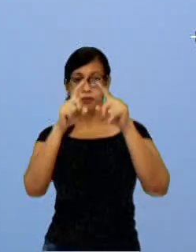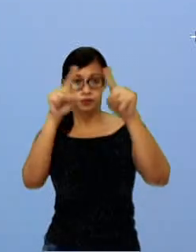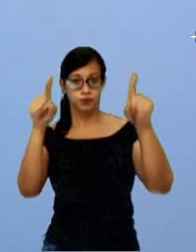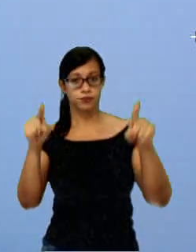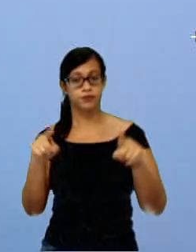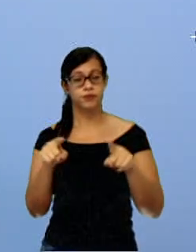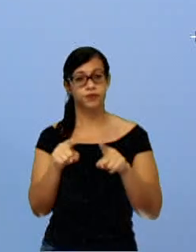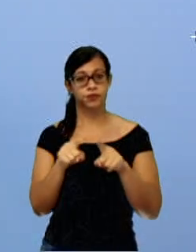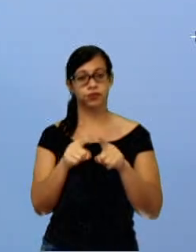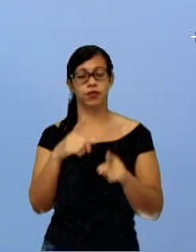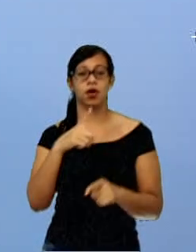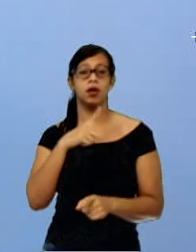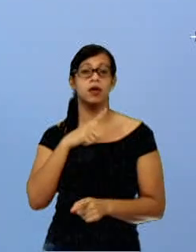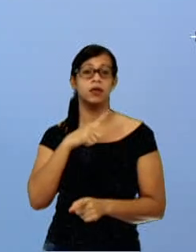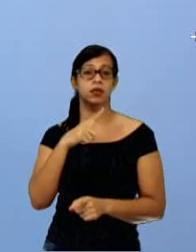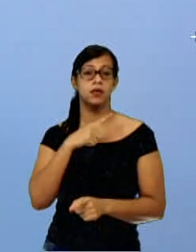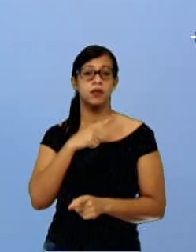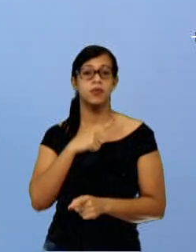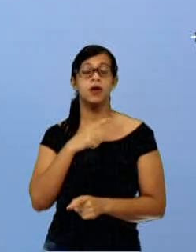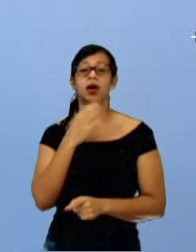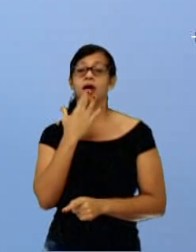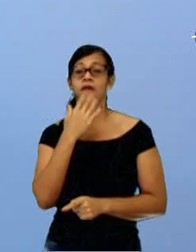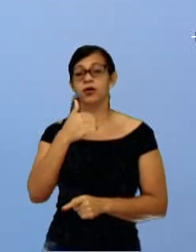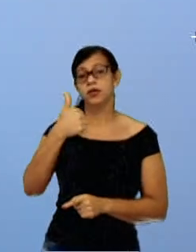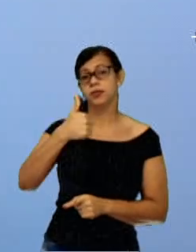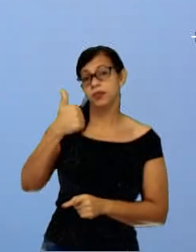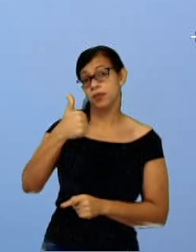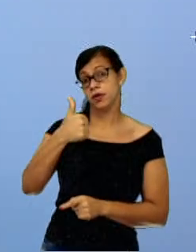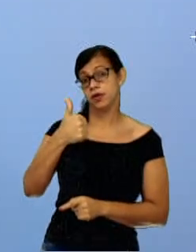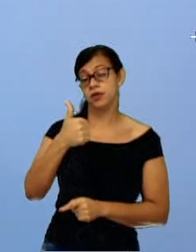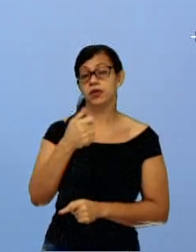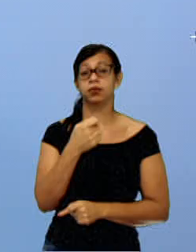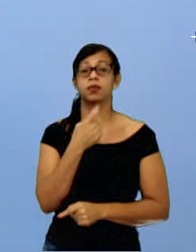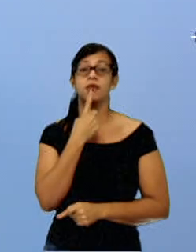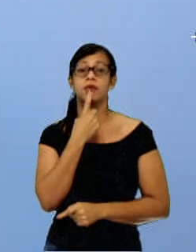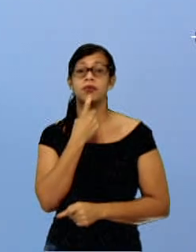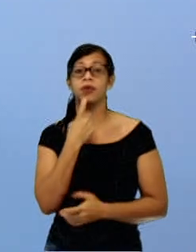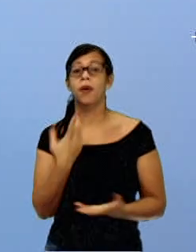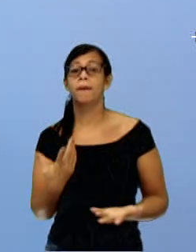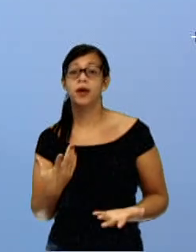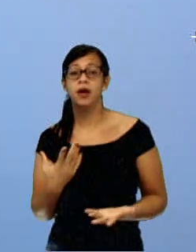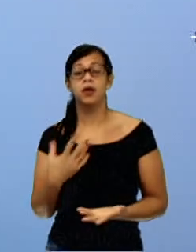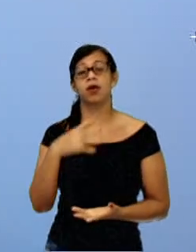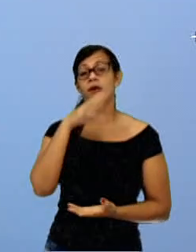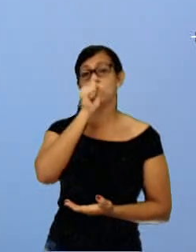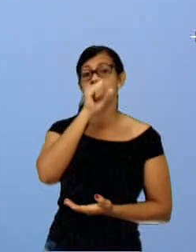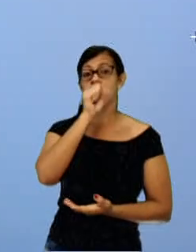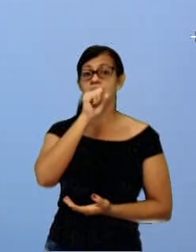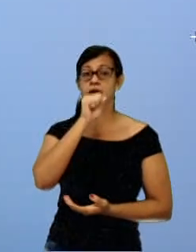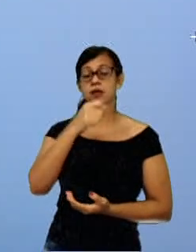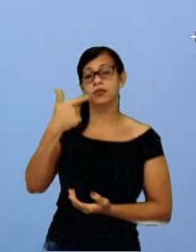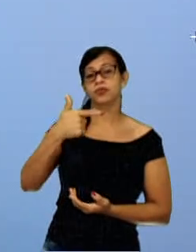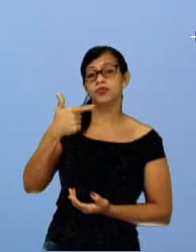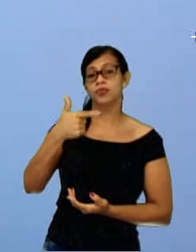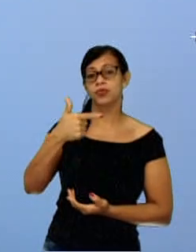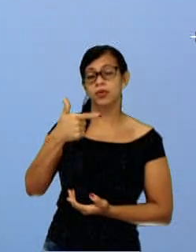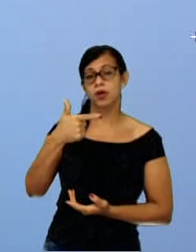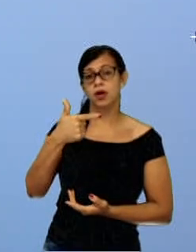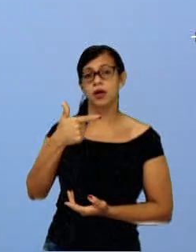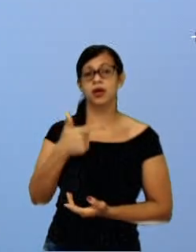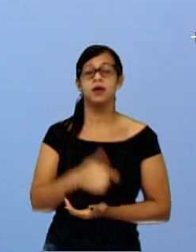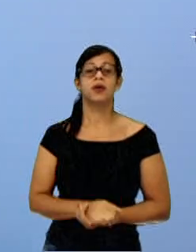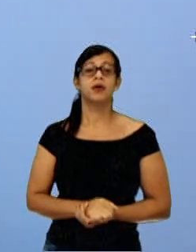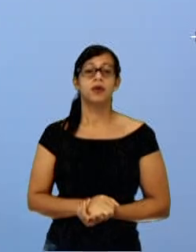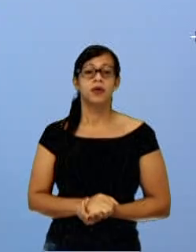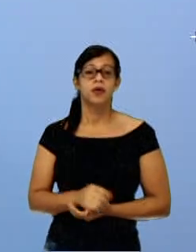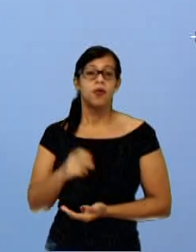Então, nós temos as cores primárias, né? O vermelho, né? O laranja como cor secundária, o verde como